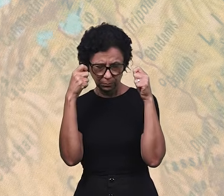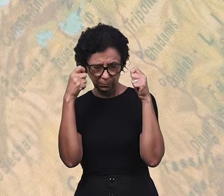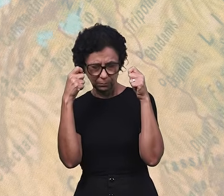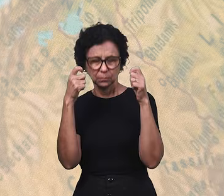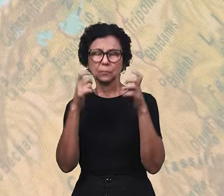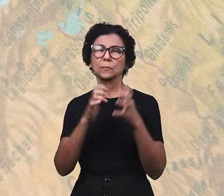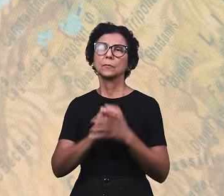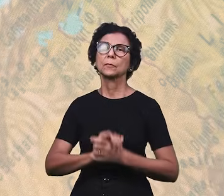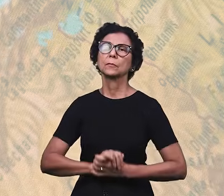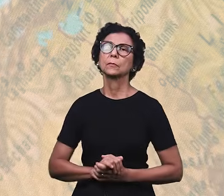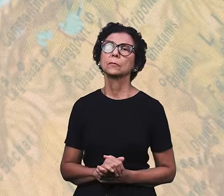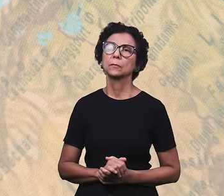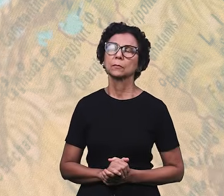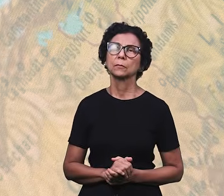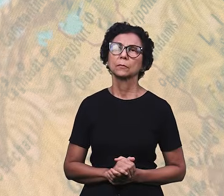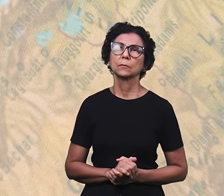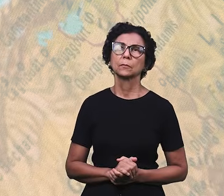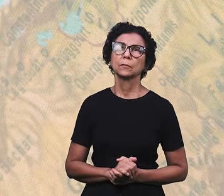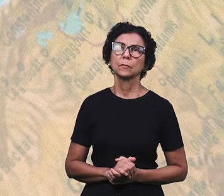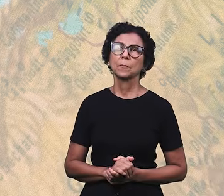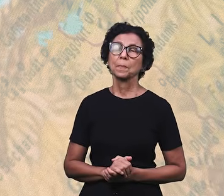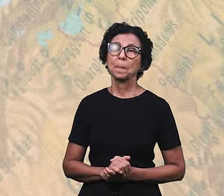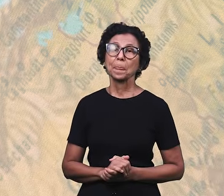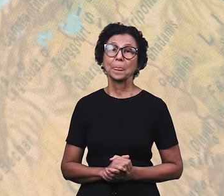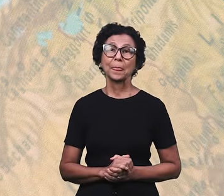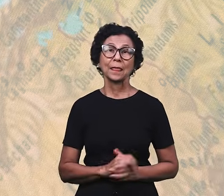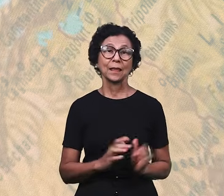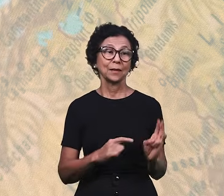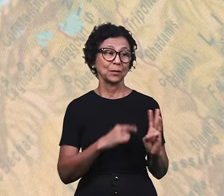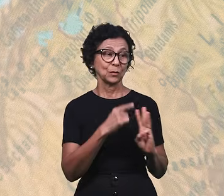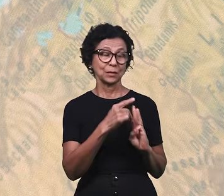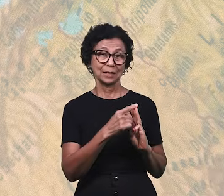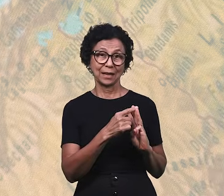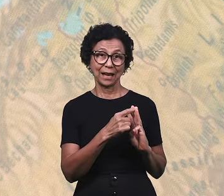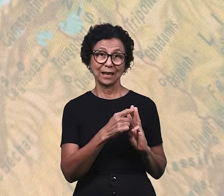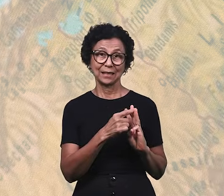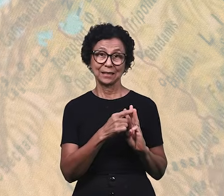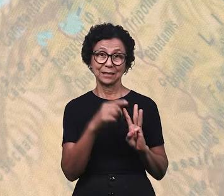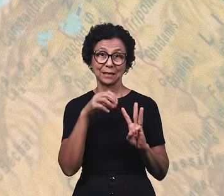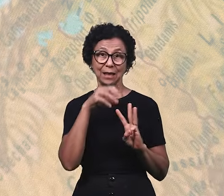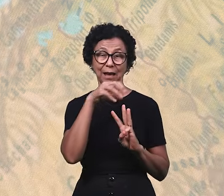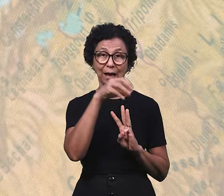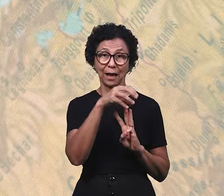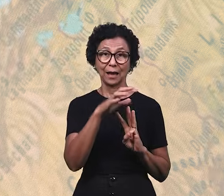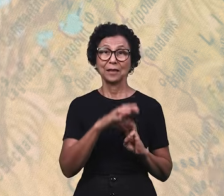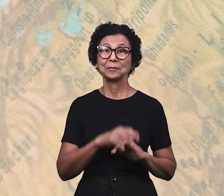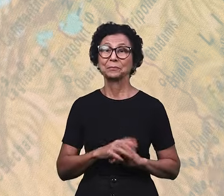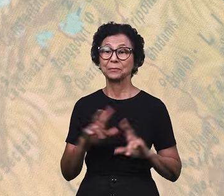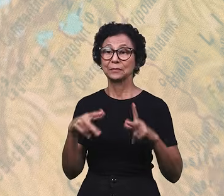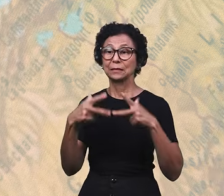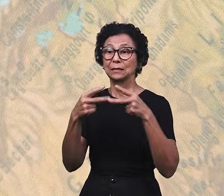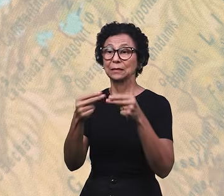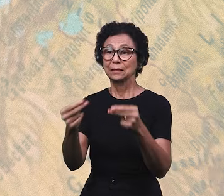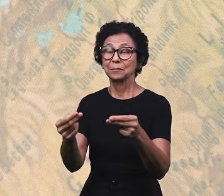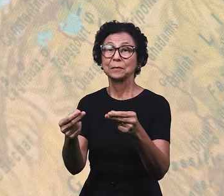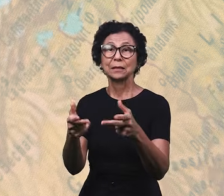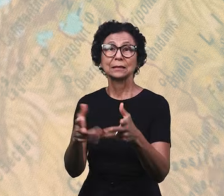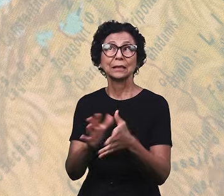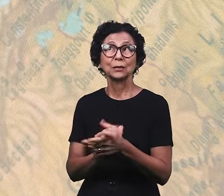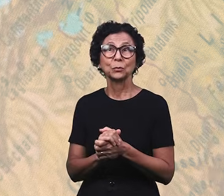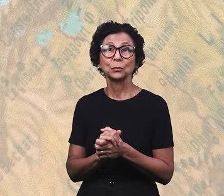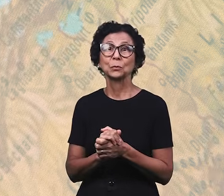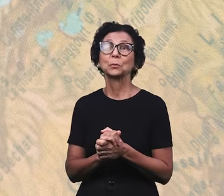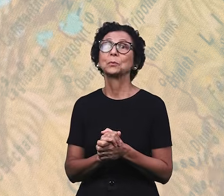valores que eles receberam foram úteis. Foram úteis para comprar né, aquilo que era necessário para essa